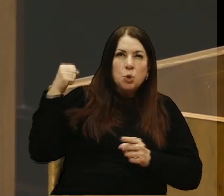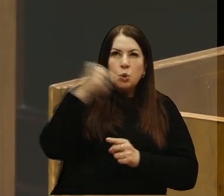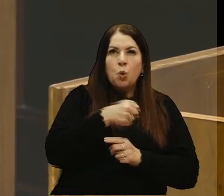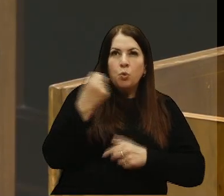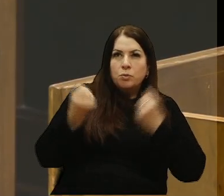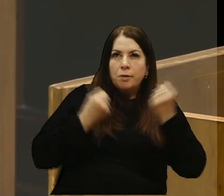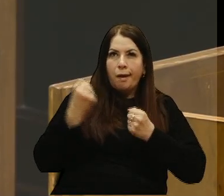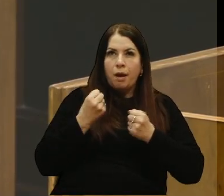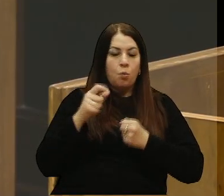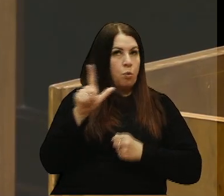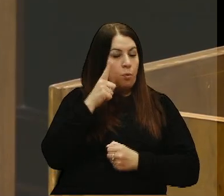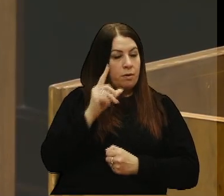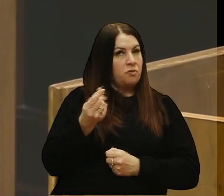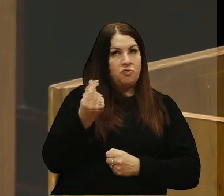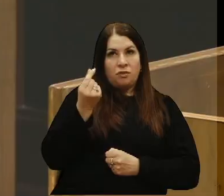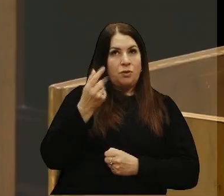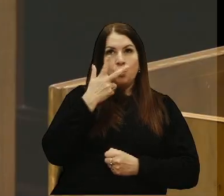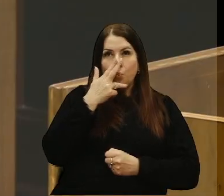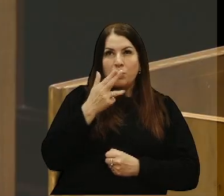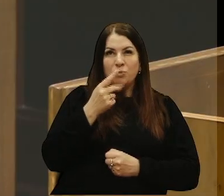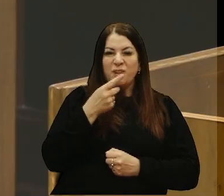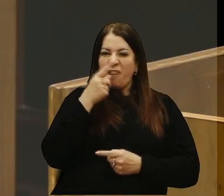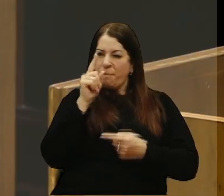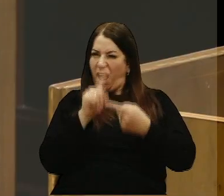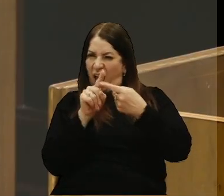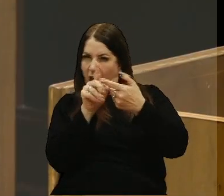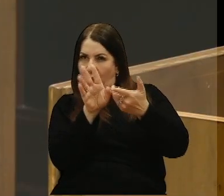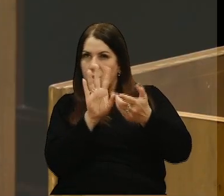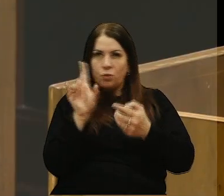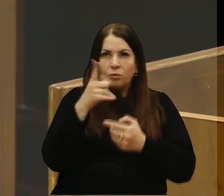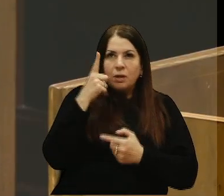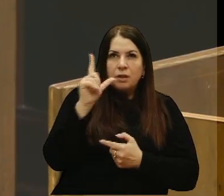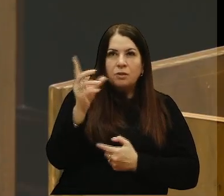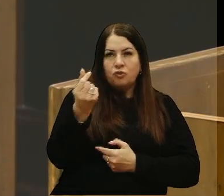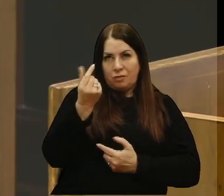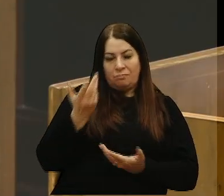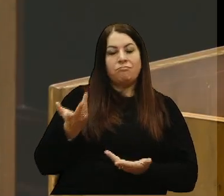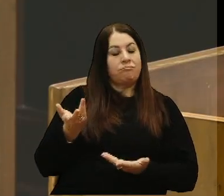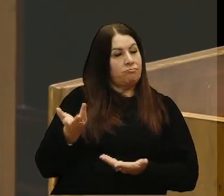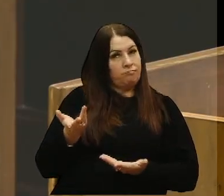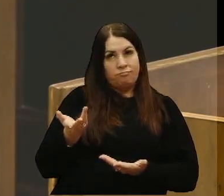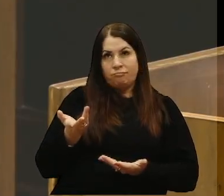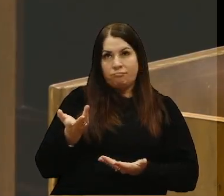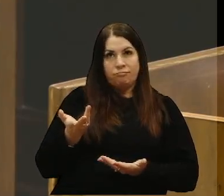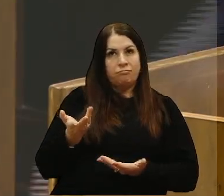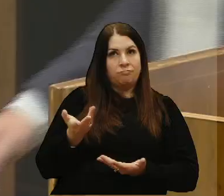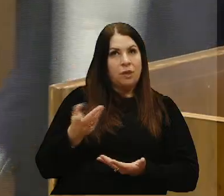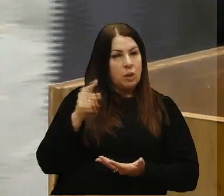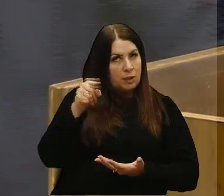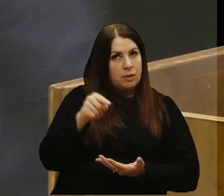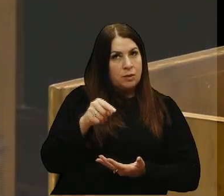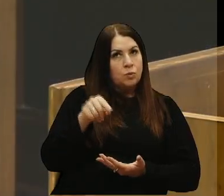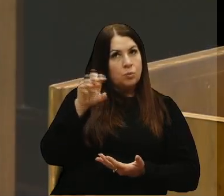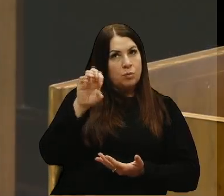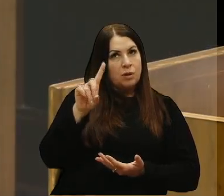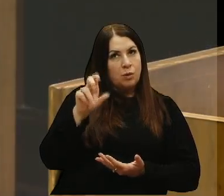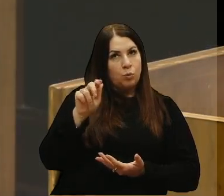carros quando recebe dinheiro. O mesmo que ameaça quando não recebe dinheiro. Esse é o senhor